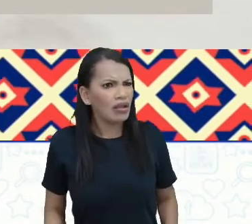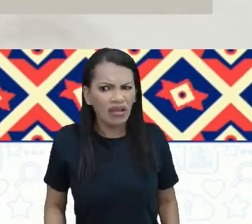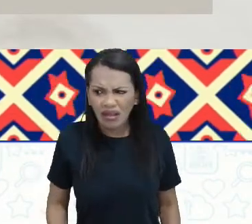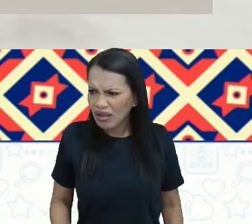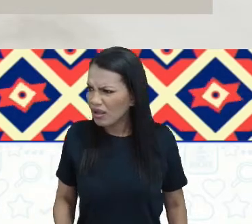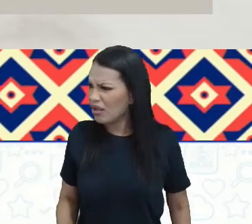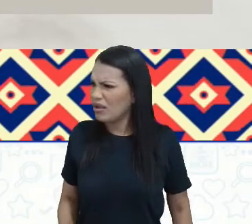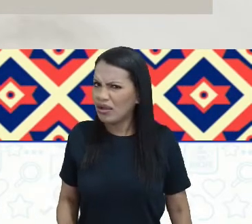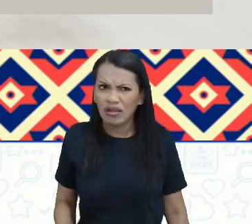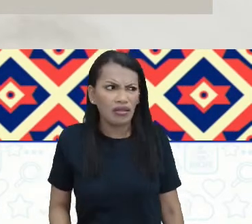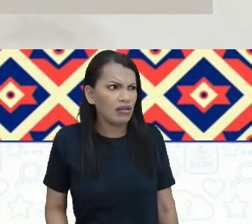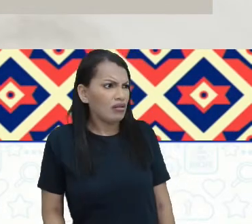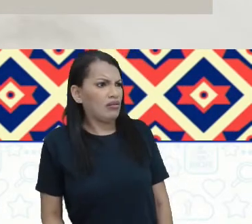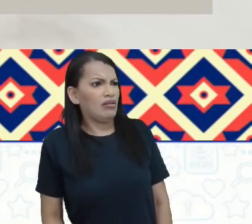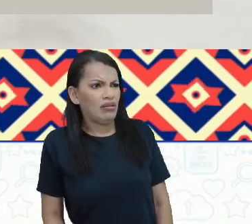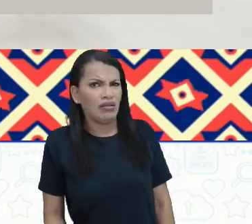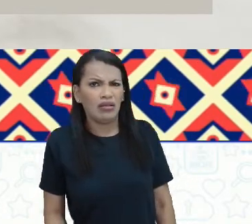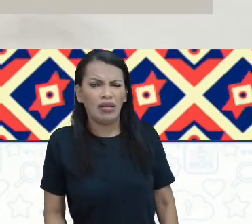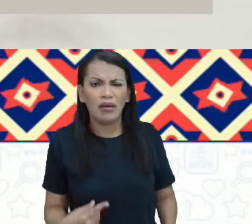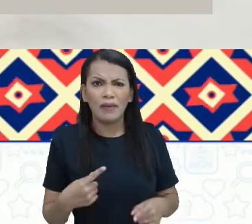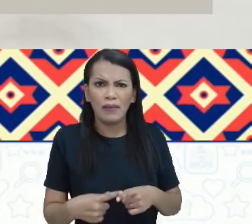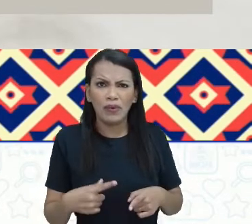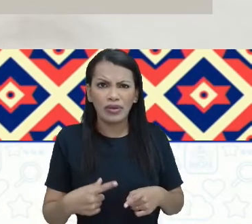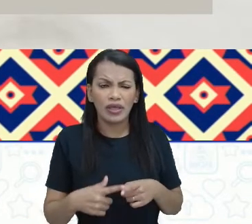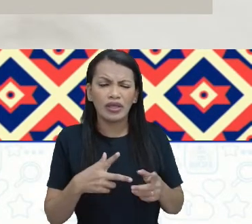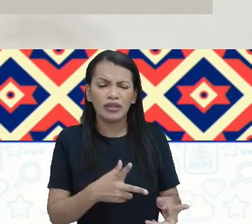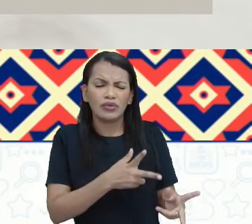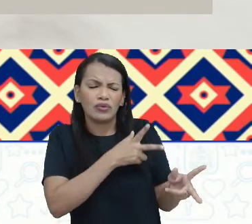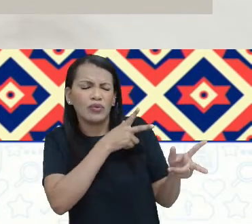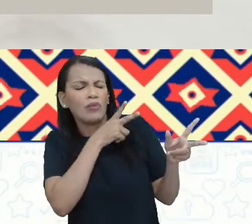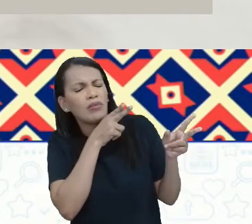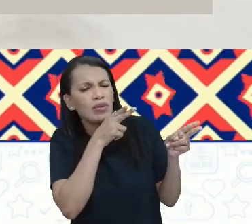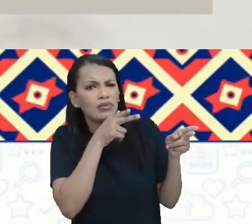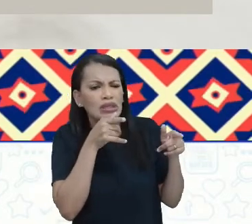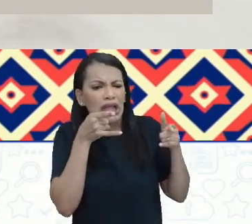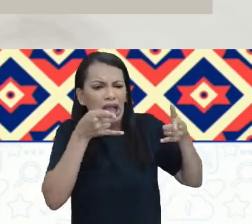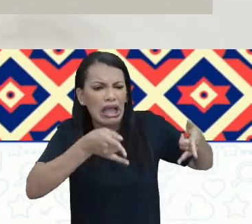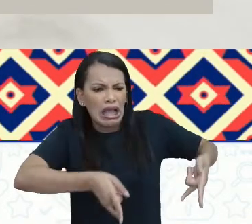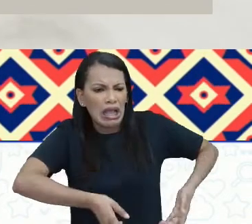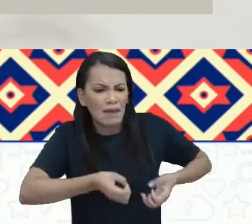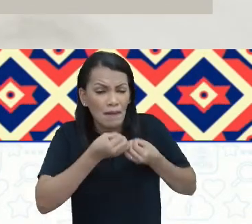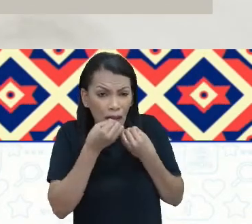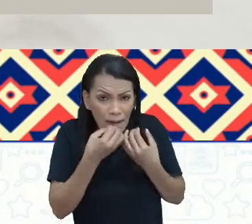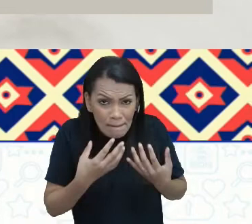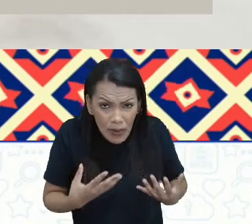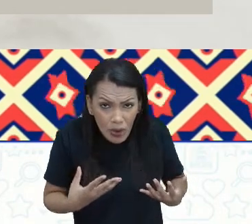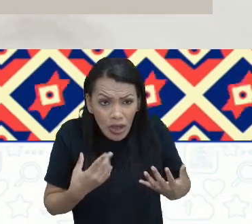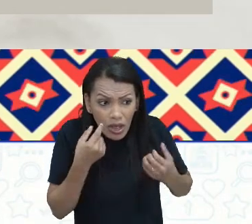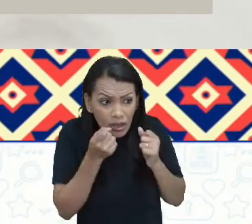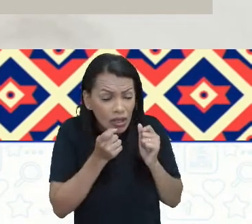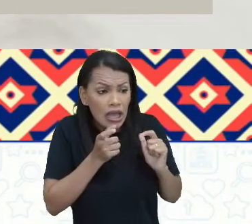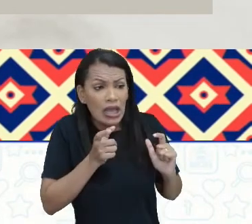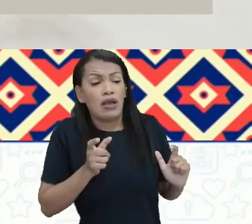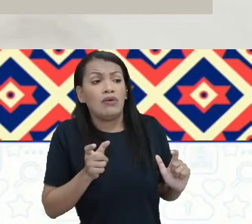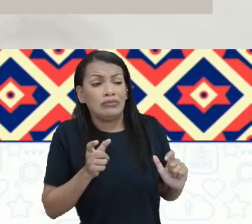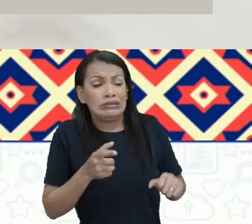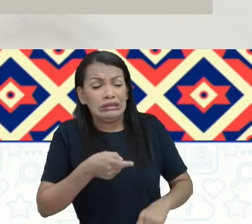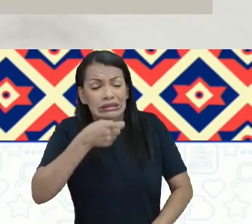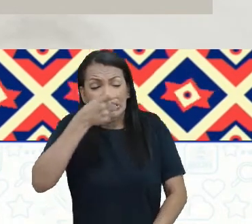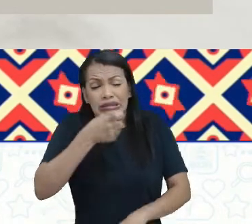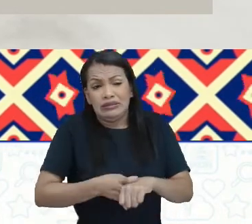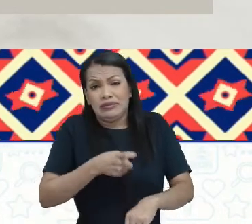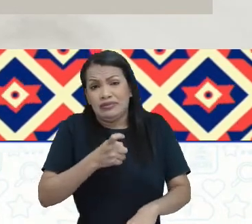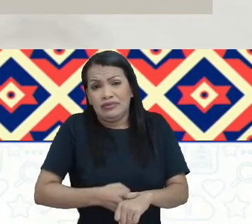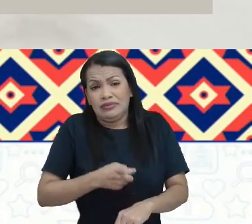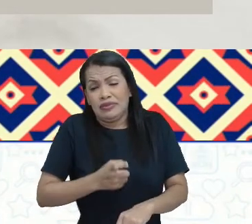O marido estranhou, né? Dormiu numa cama boa, acordou numa cama dura, aconteceu alguma coisa. Não teve tempo de se levantar. Ela